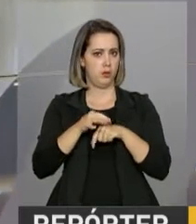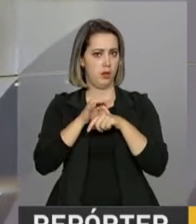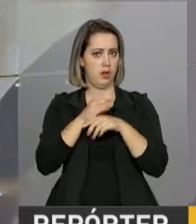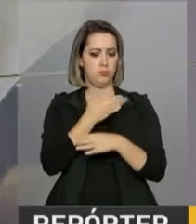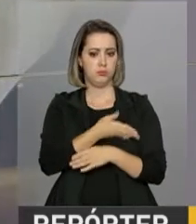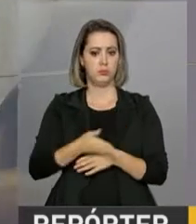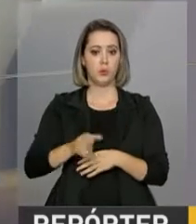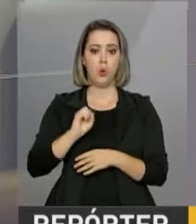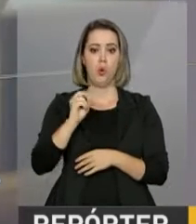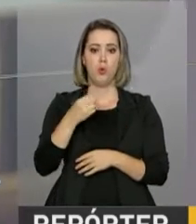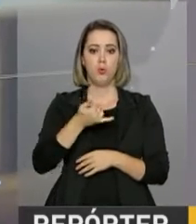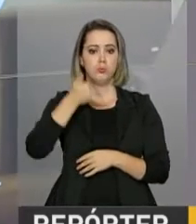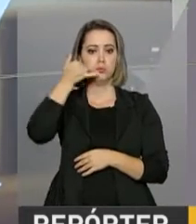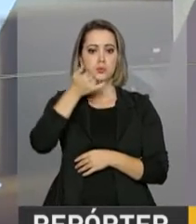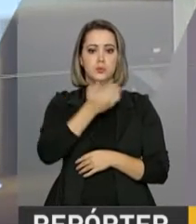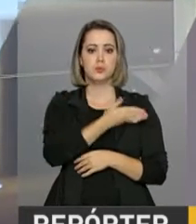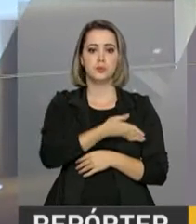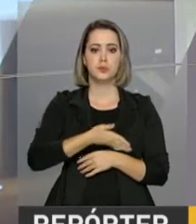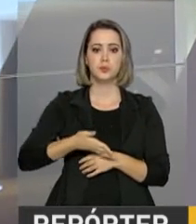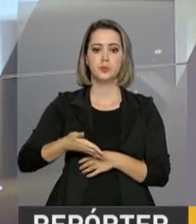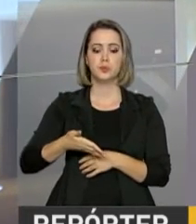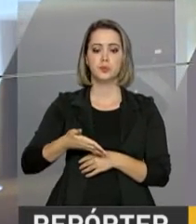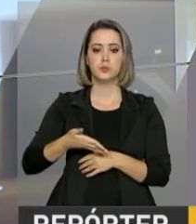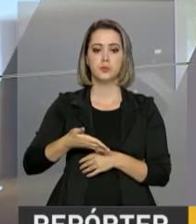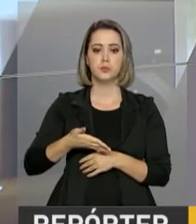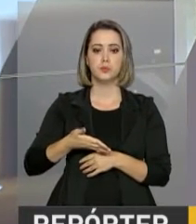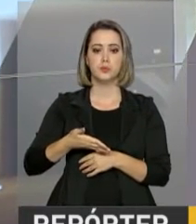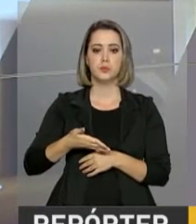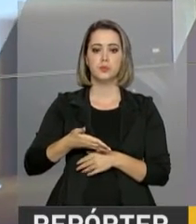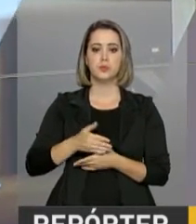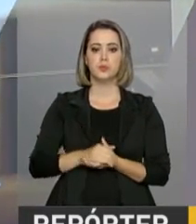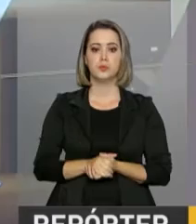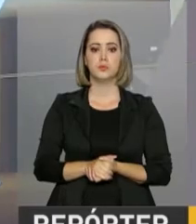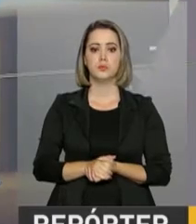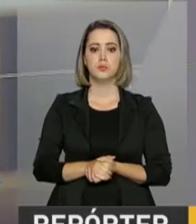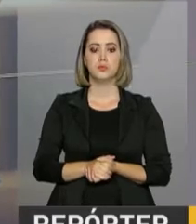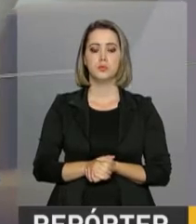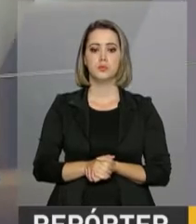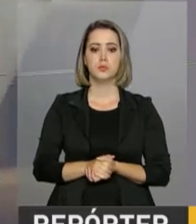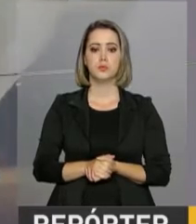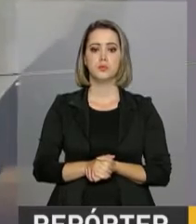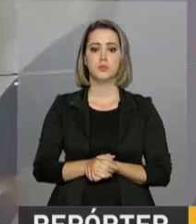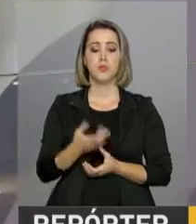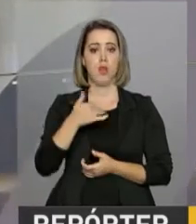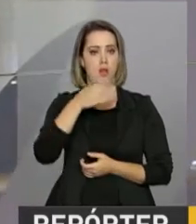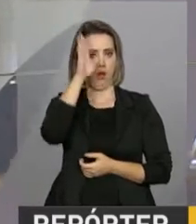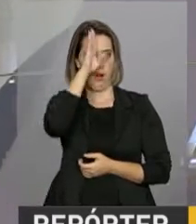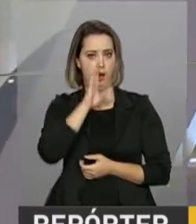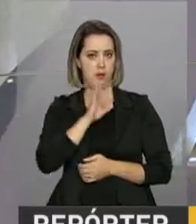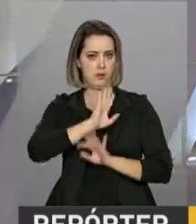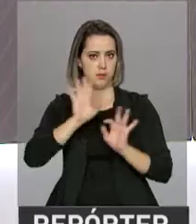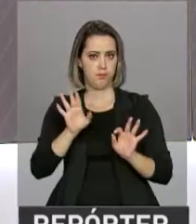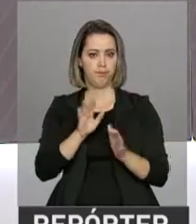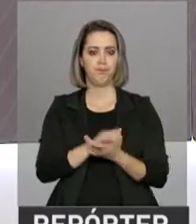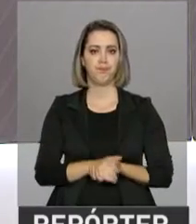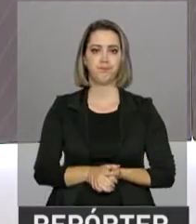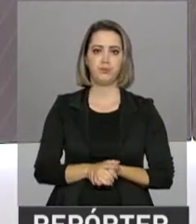ouvidoria@agricultura.gov.br ou ligar no número 0800 704-1995. A ligação é de graça.